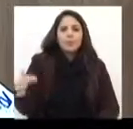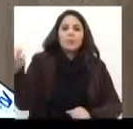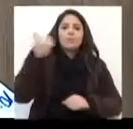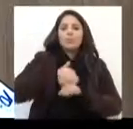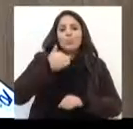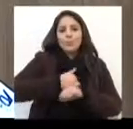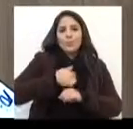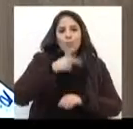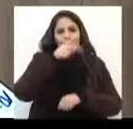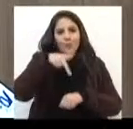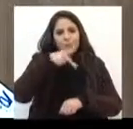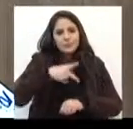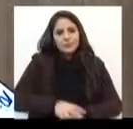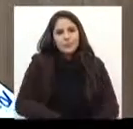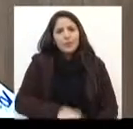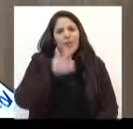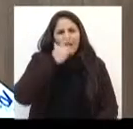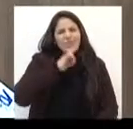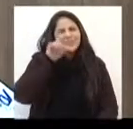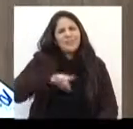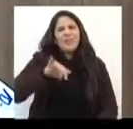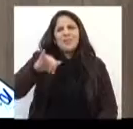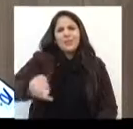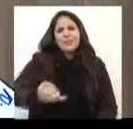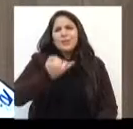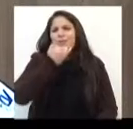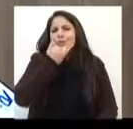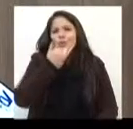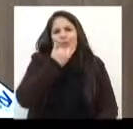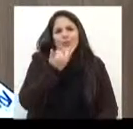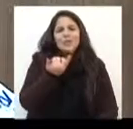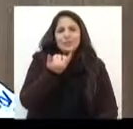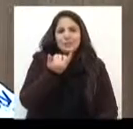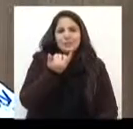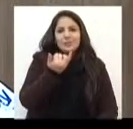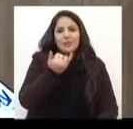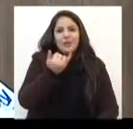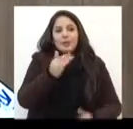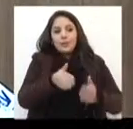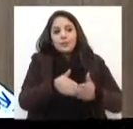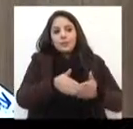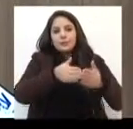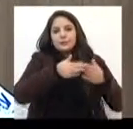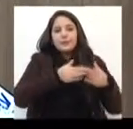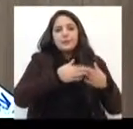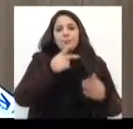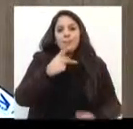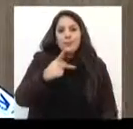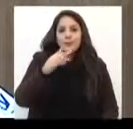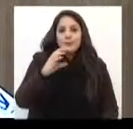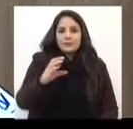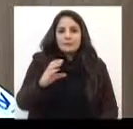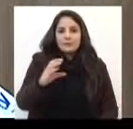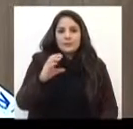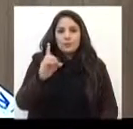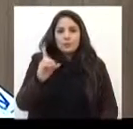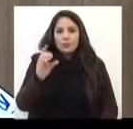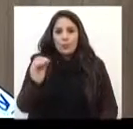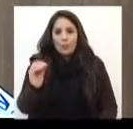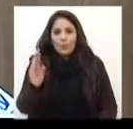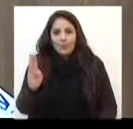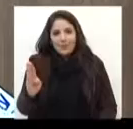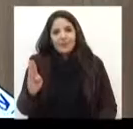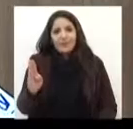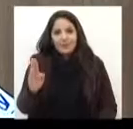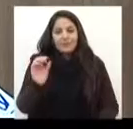o país. Eu acho que isso é mais uma justificativa da defesa que o PCdoB vem fazendo, junto ao governo